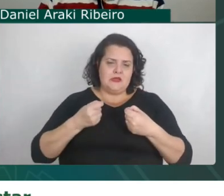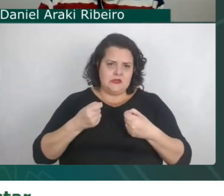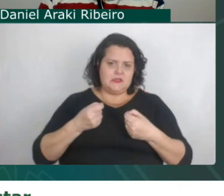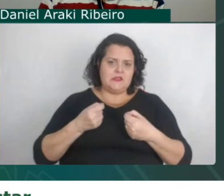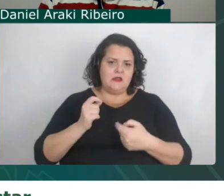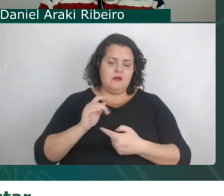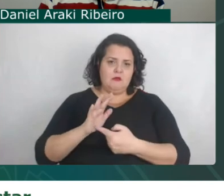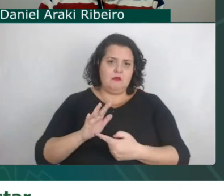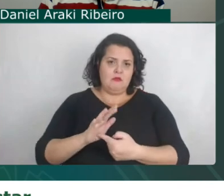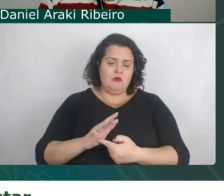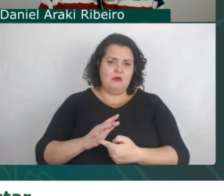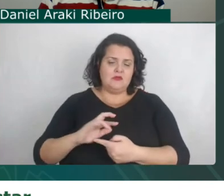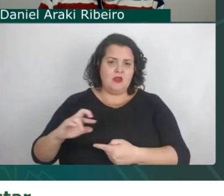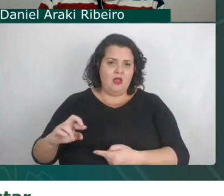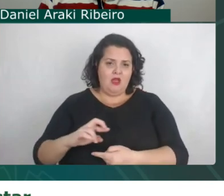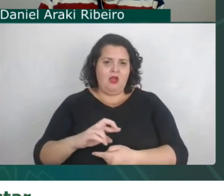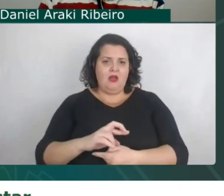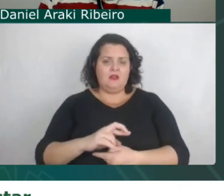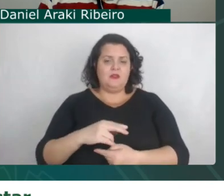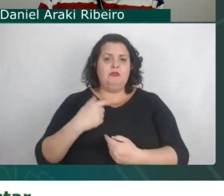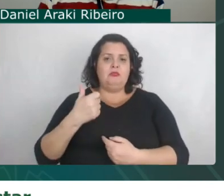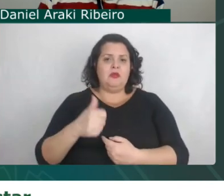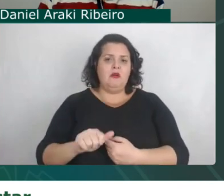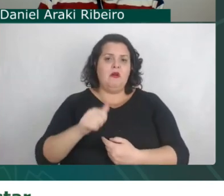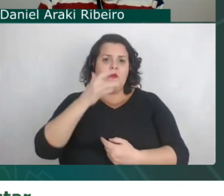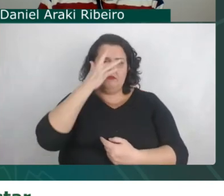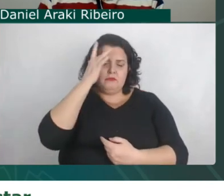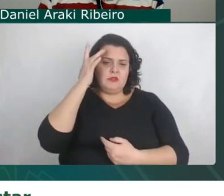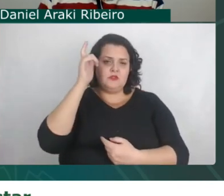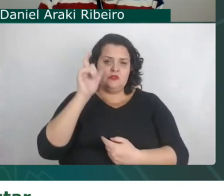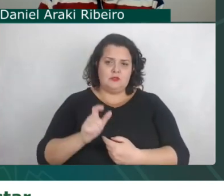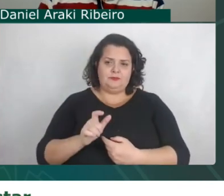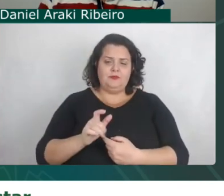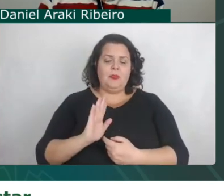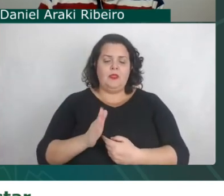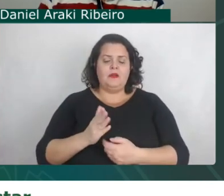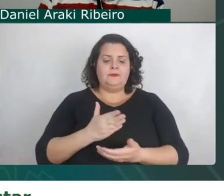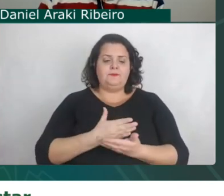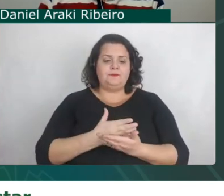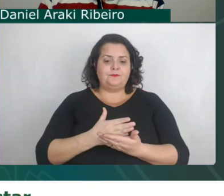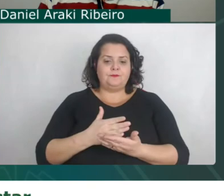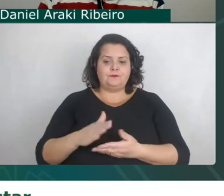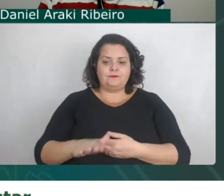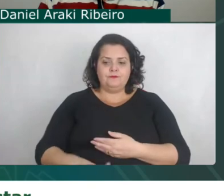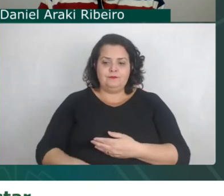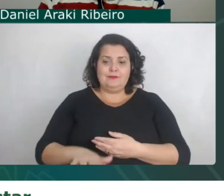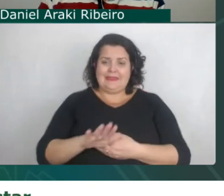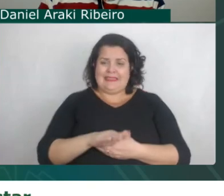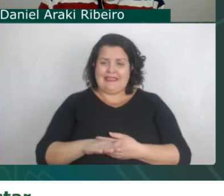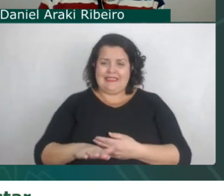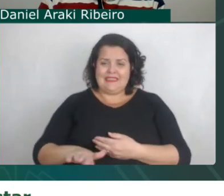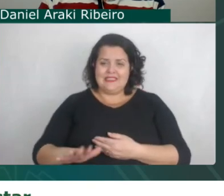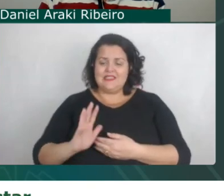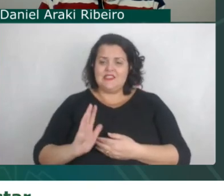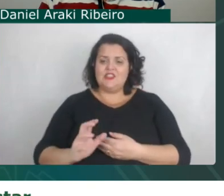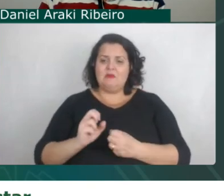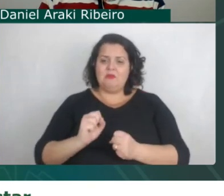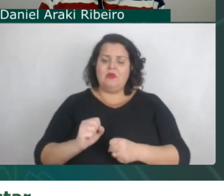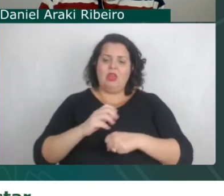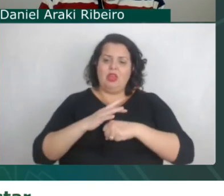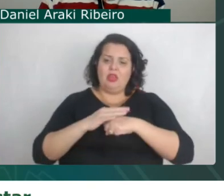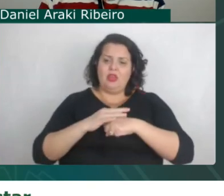na população humana, já na fase inicial, né, da vida, que são as crianças. Logo, o